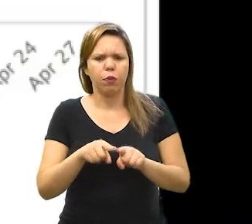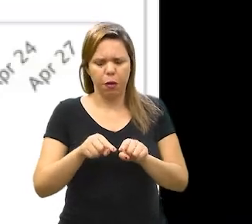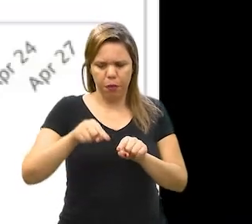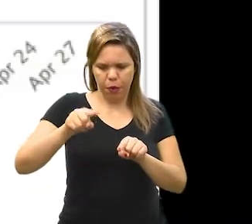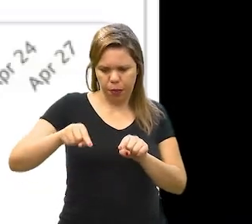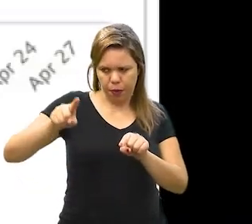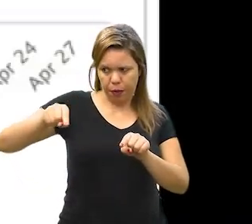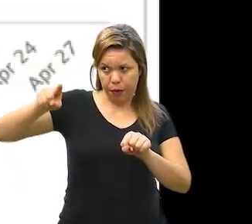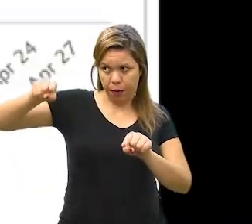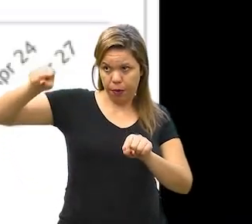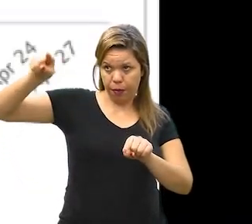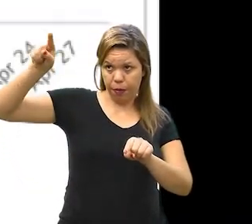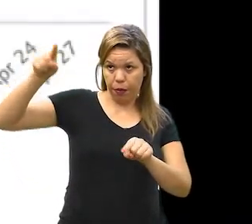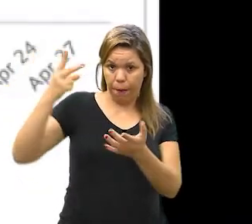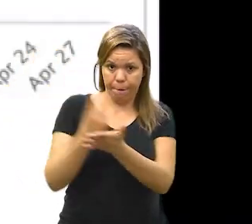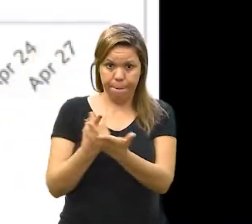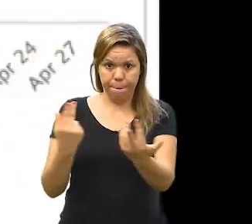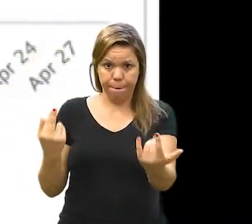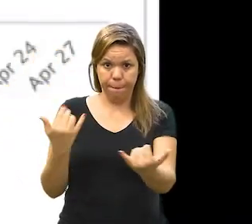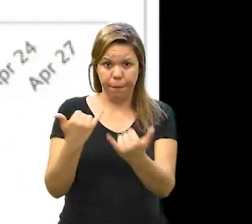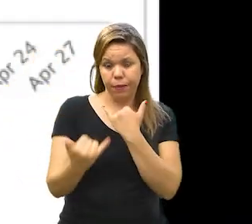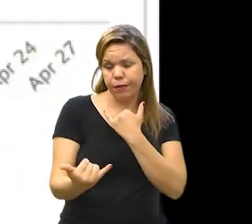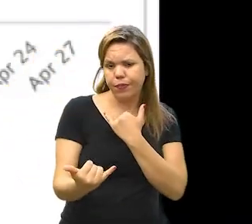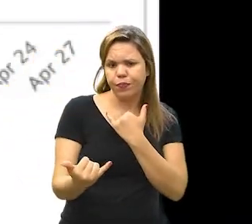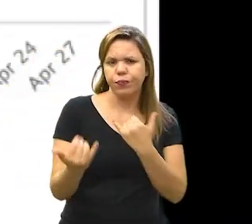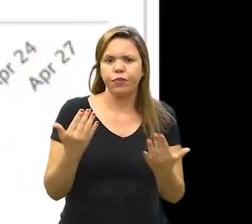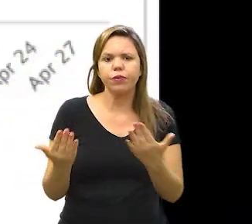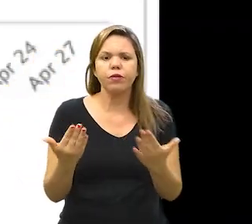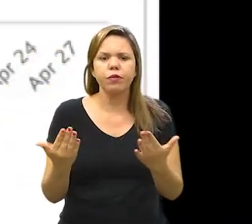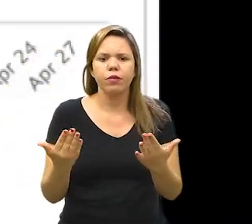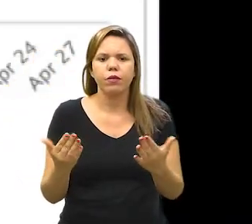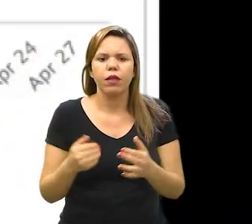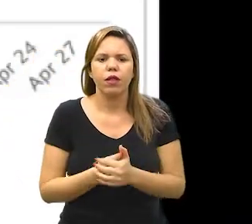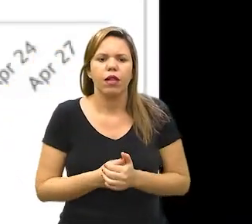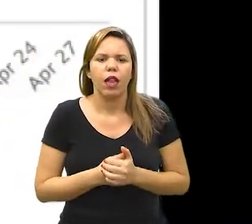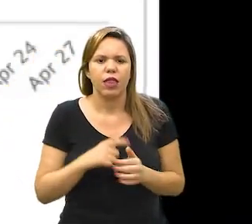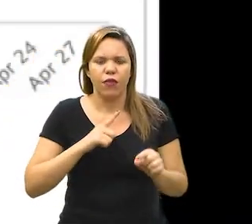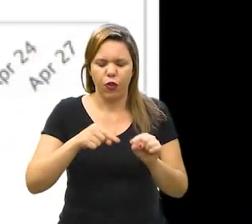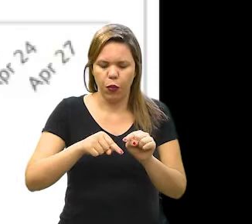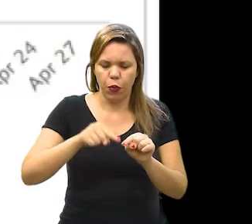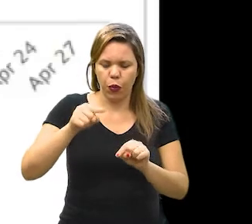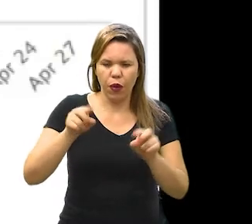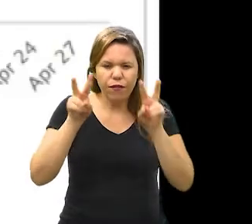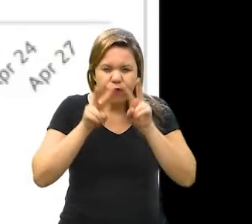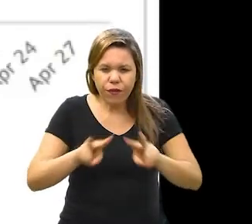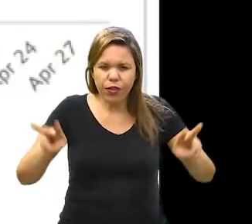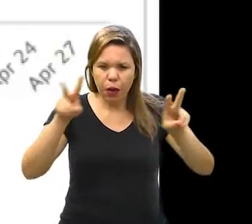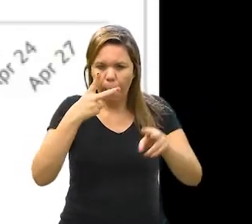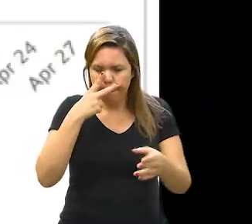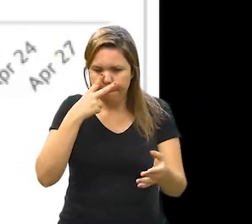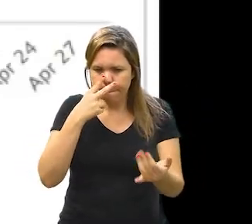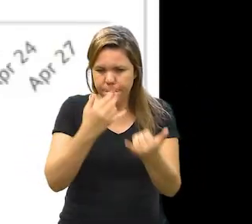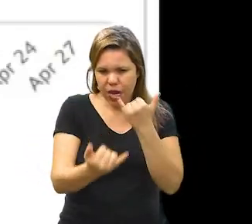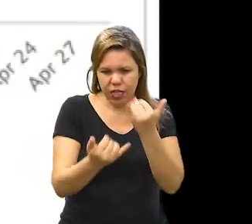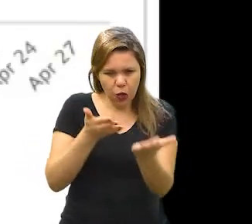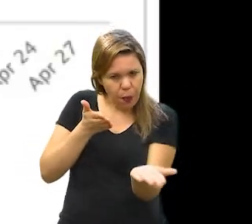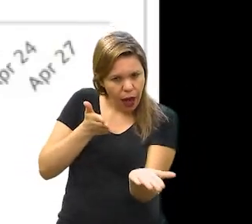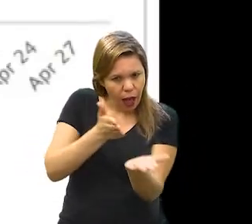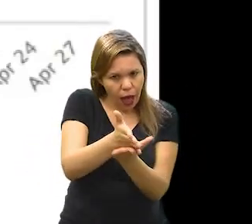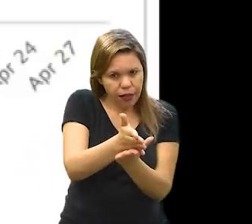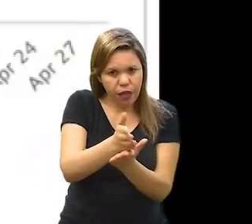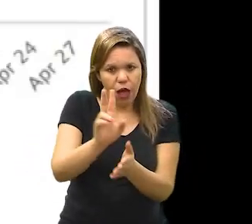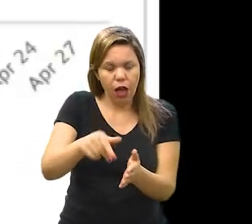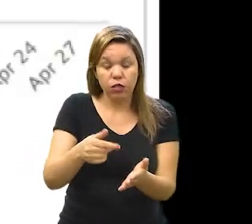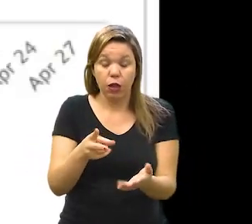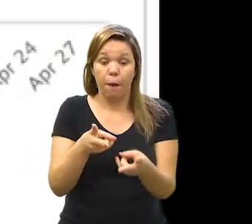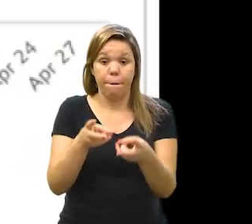coisa. A grande utilidade dessa escala é que uma curva exponencial aqui seria visualizada como uma reta. E com isso, logo